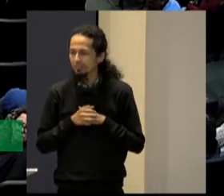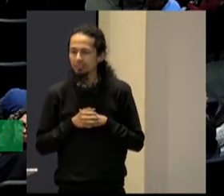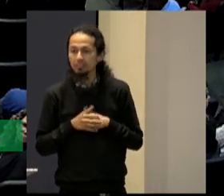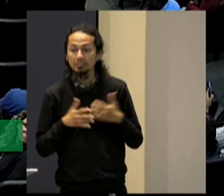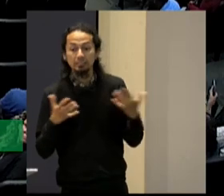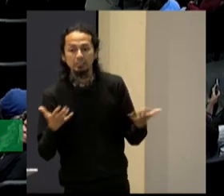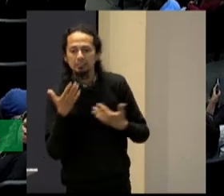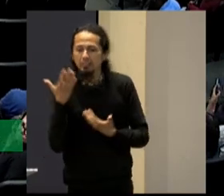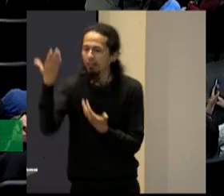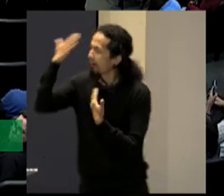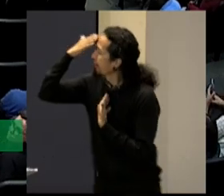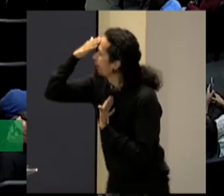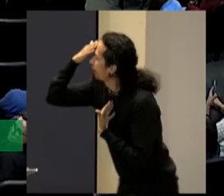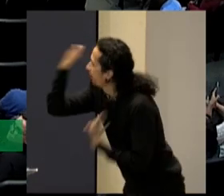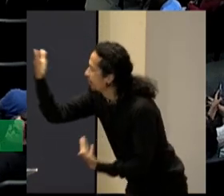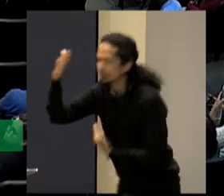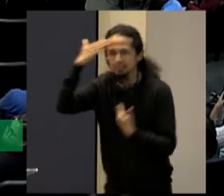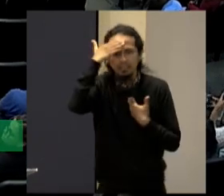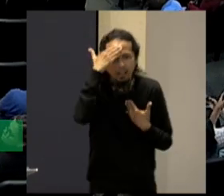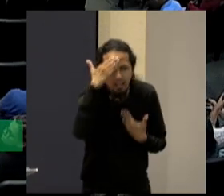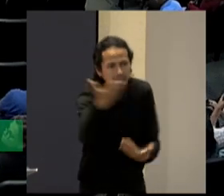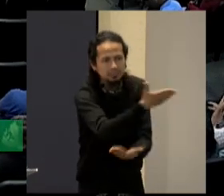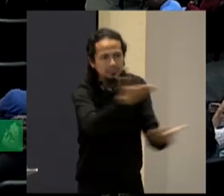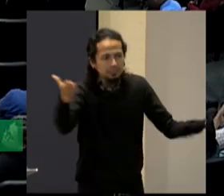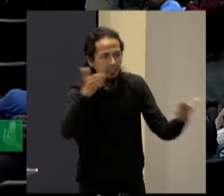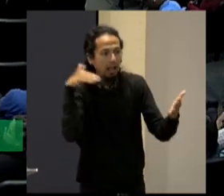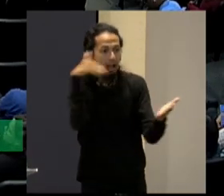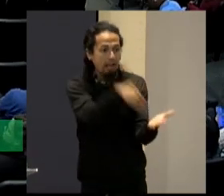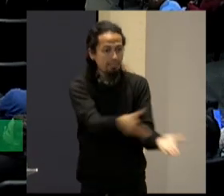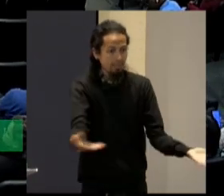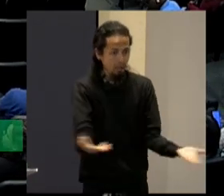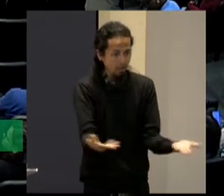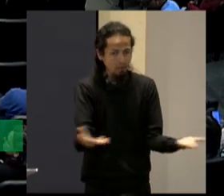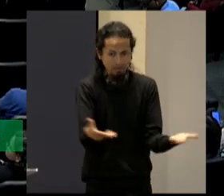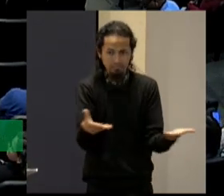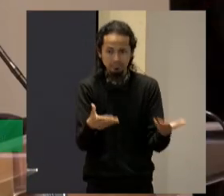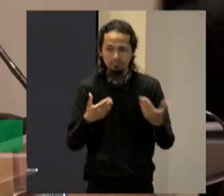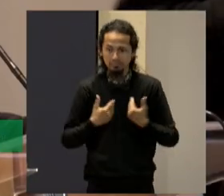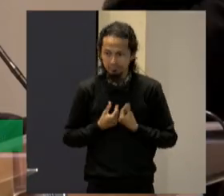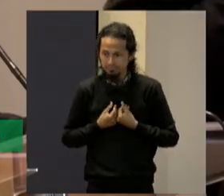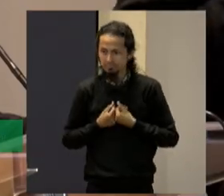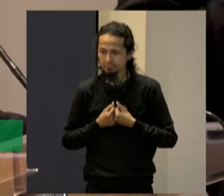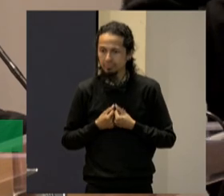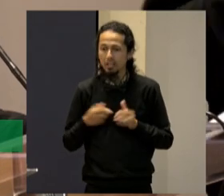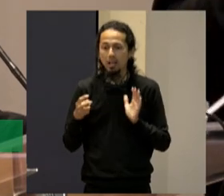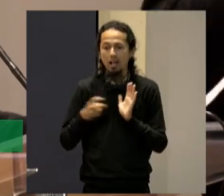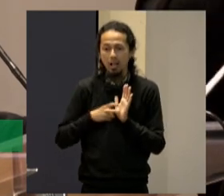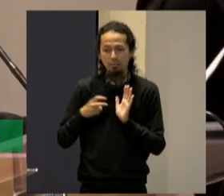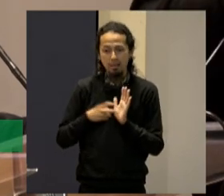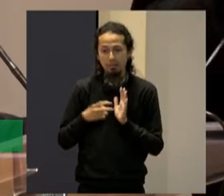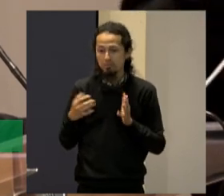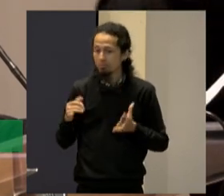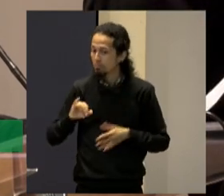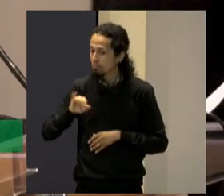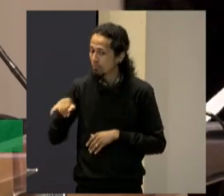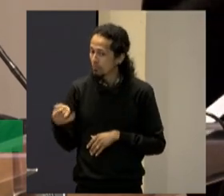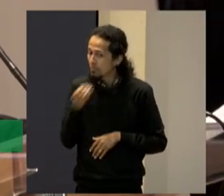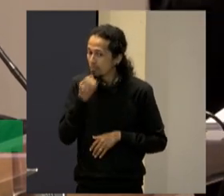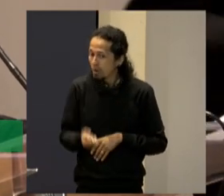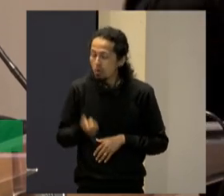Então, gratidão, né, para quem fica até agora. Foi uma manhã muito proveitosa, de